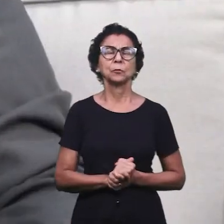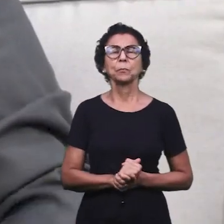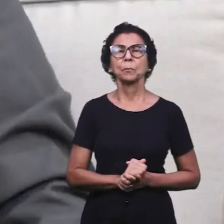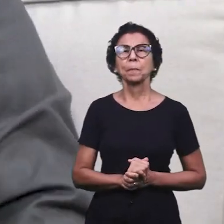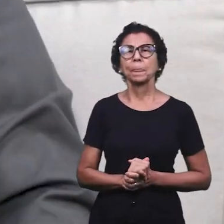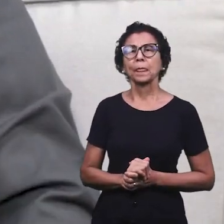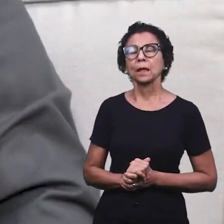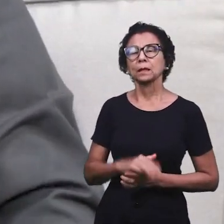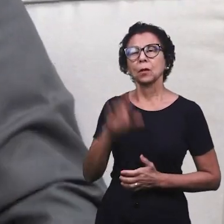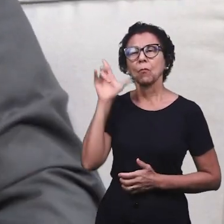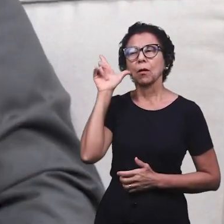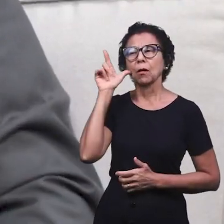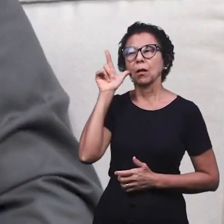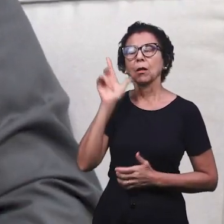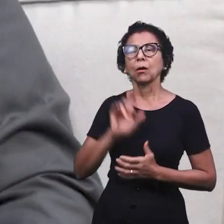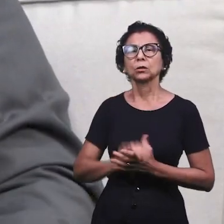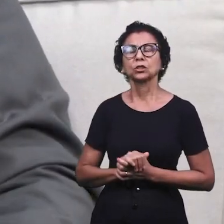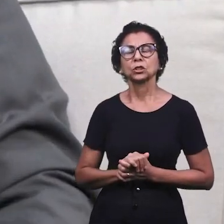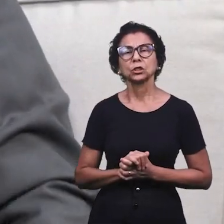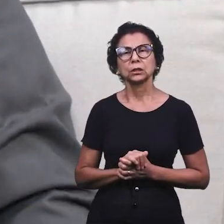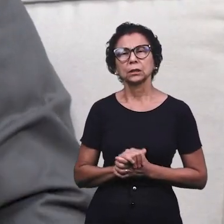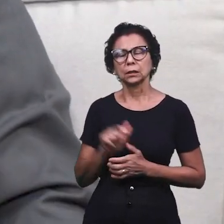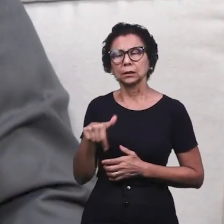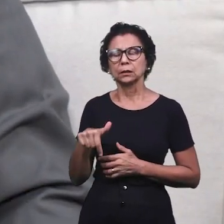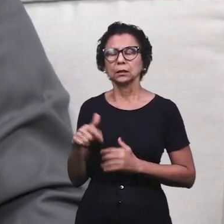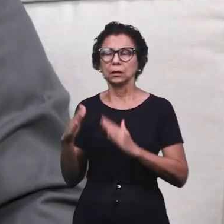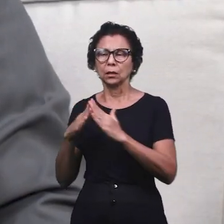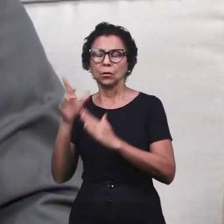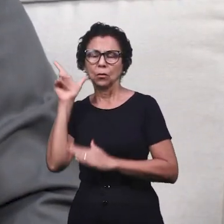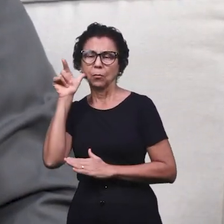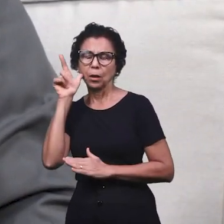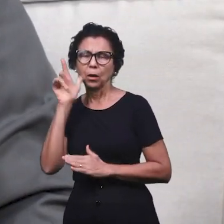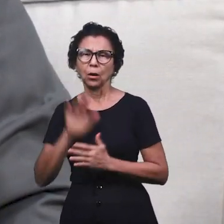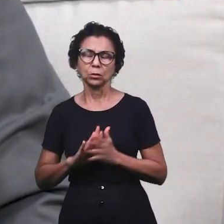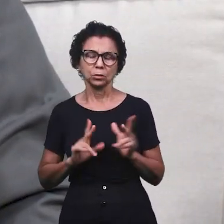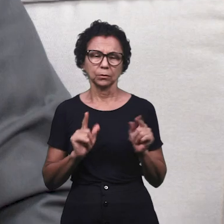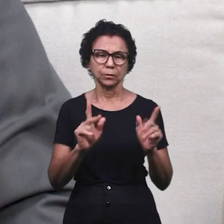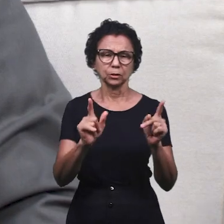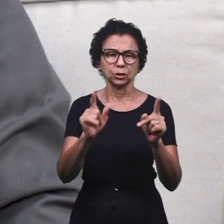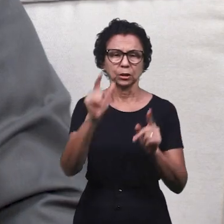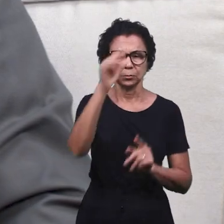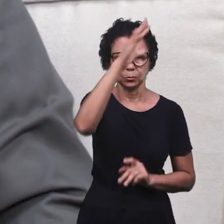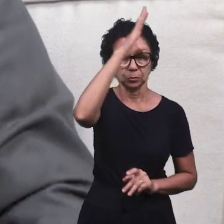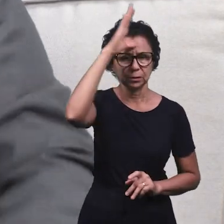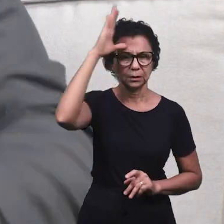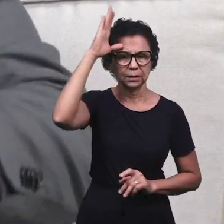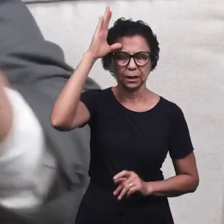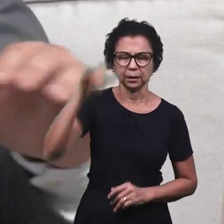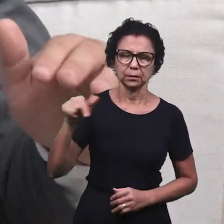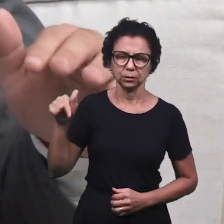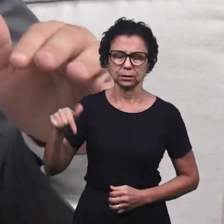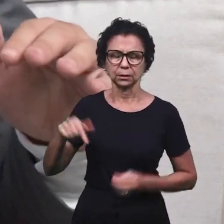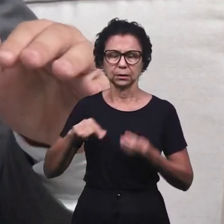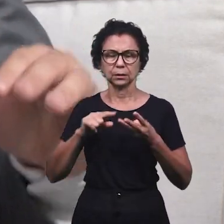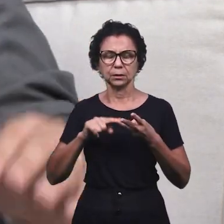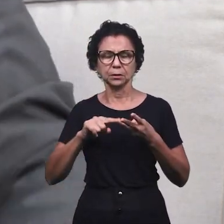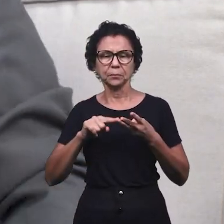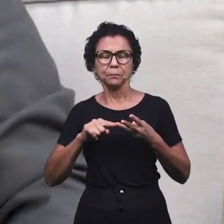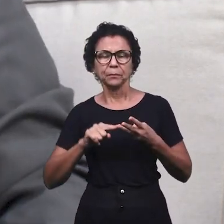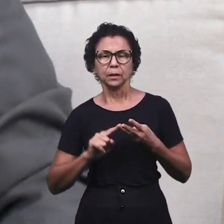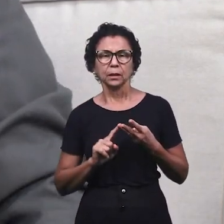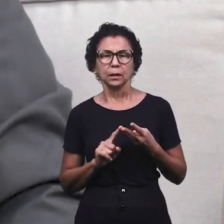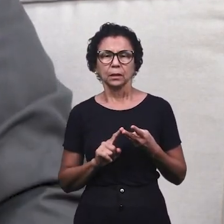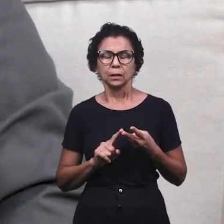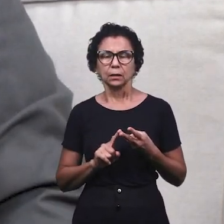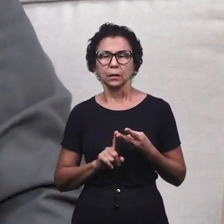para o consumidor final detinha o poder ali de vender, tinha ali a clientela dele, e